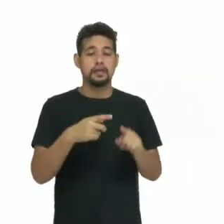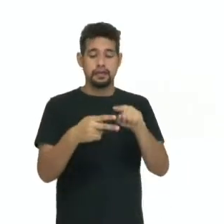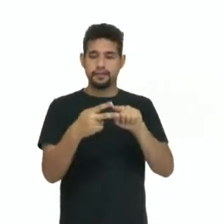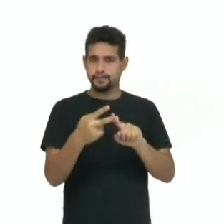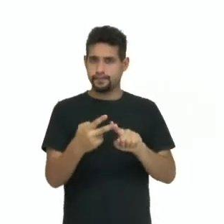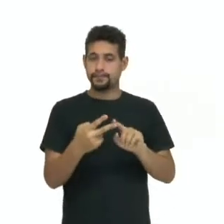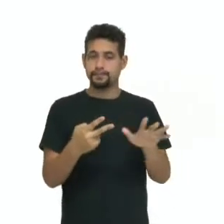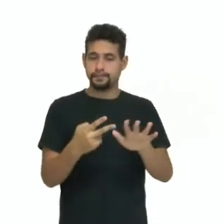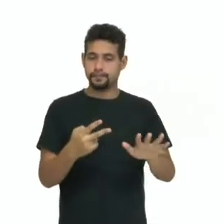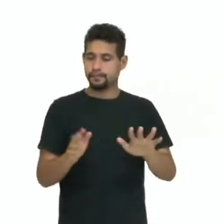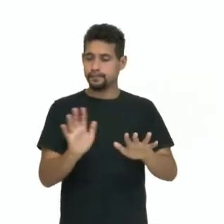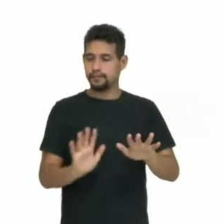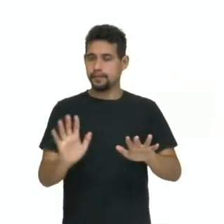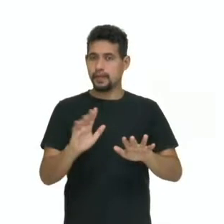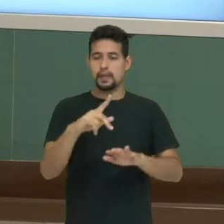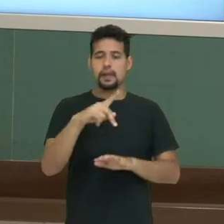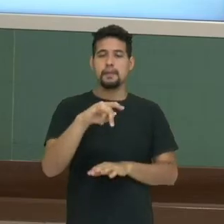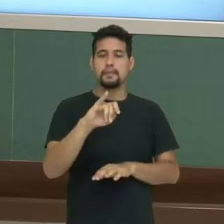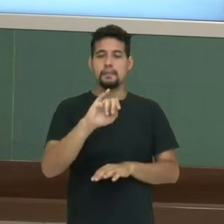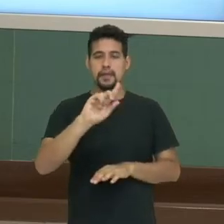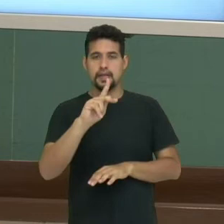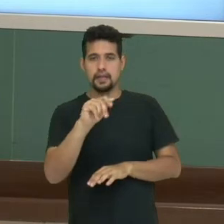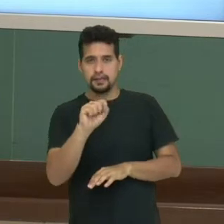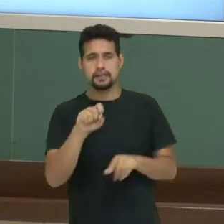campos, pilhas e eletrólise.